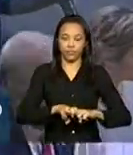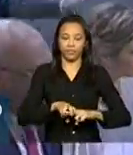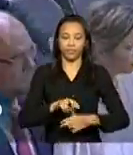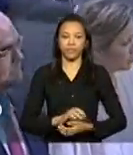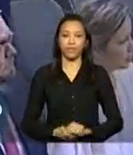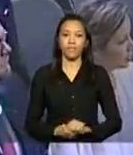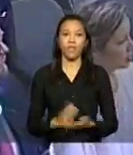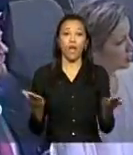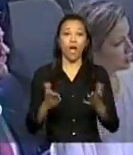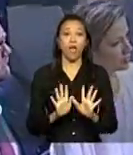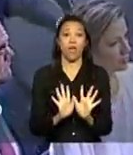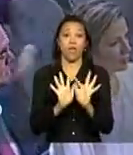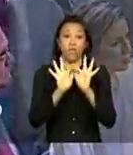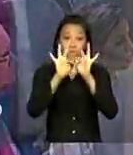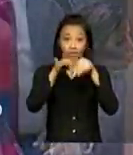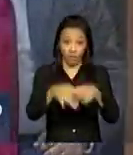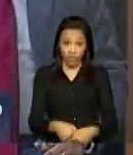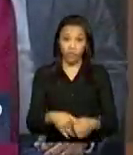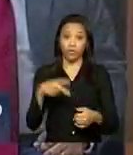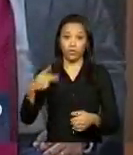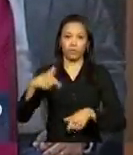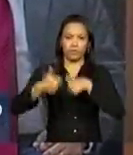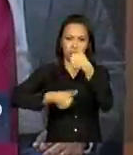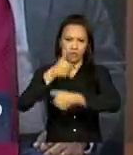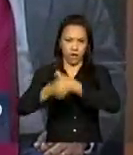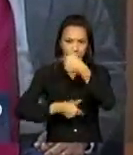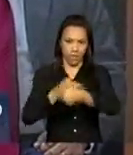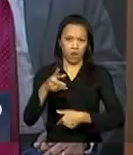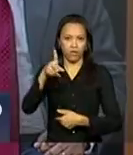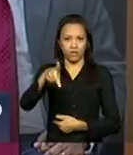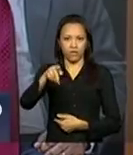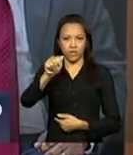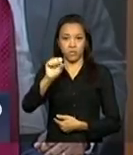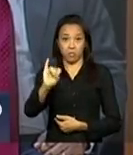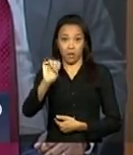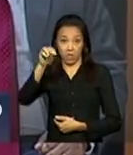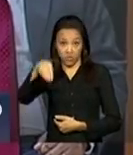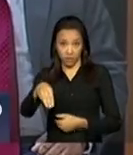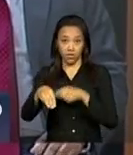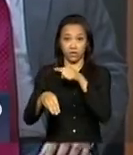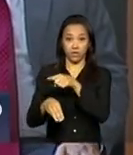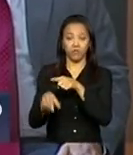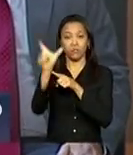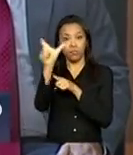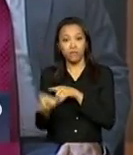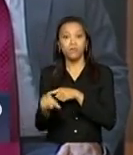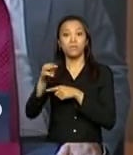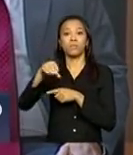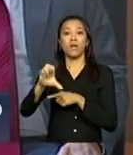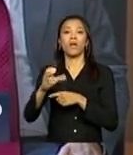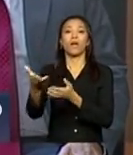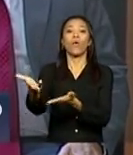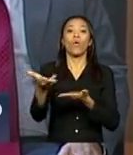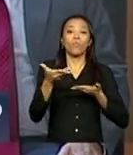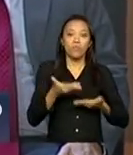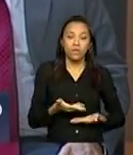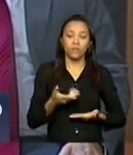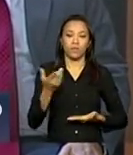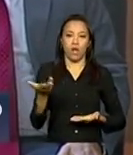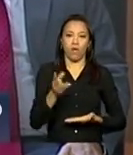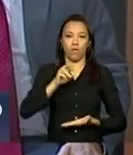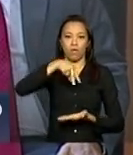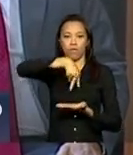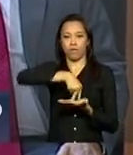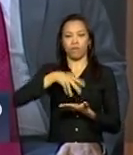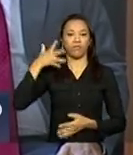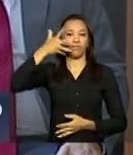Para encerrar a sua gestão e realizar a transmissão de cargo do ministro de Estado da Educação, convidamos para fazer uso da